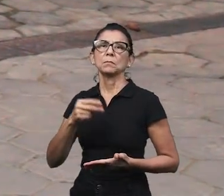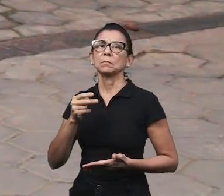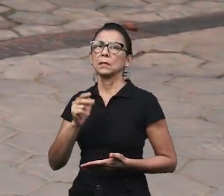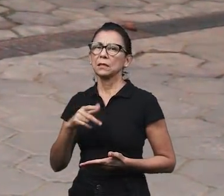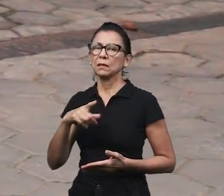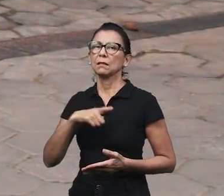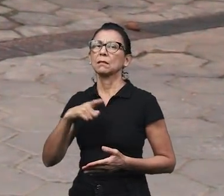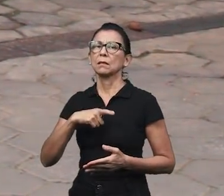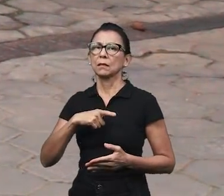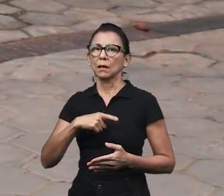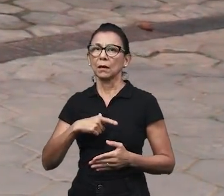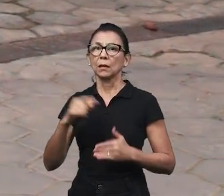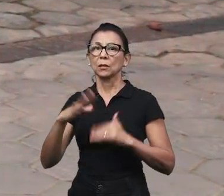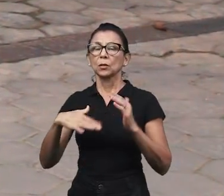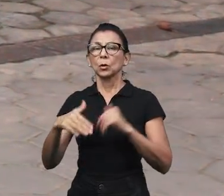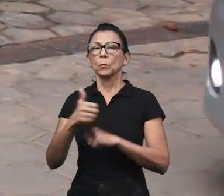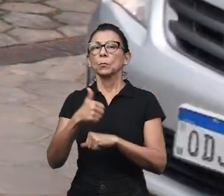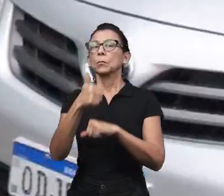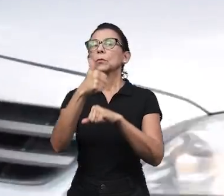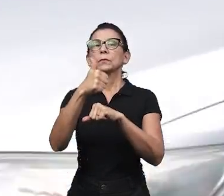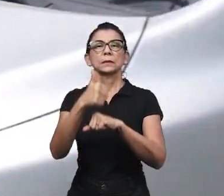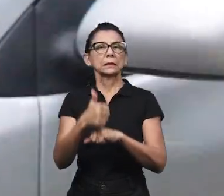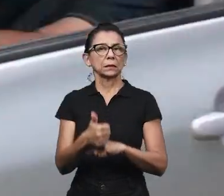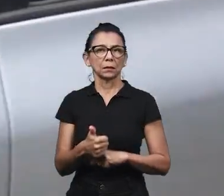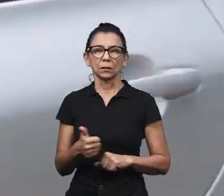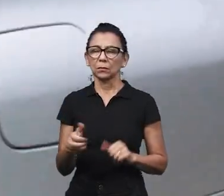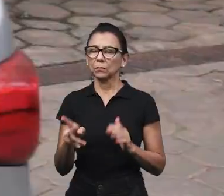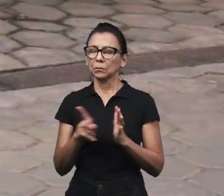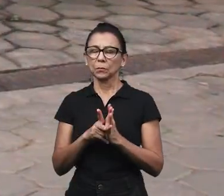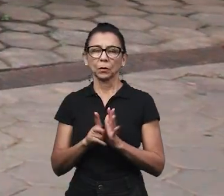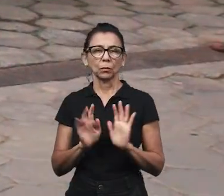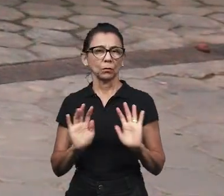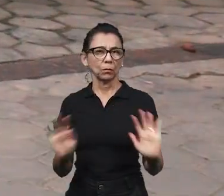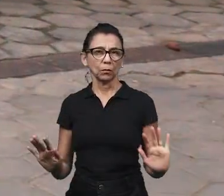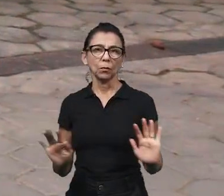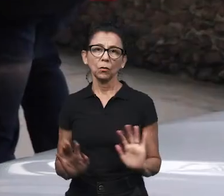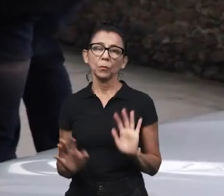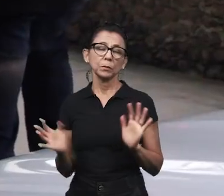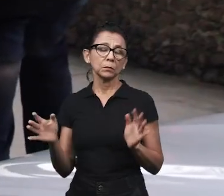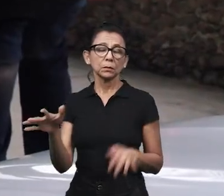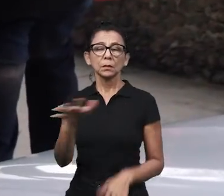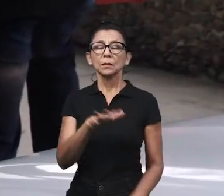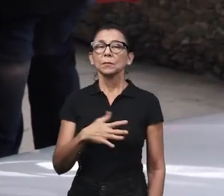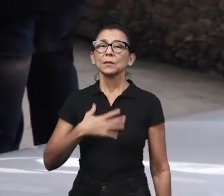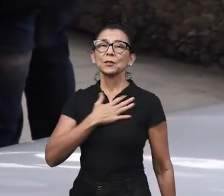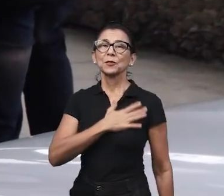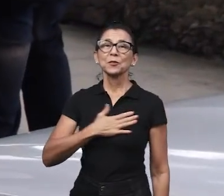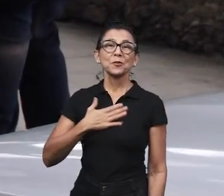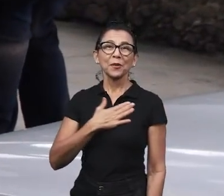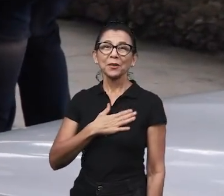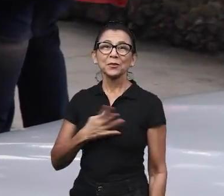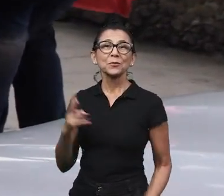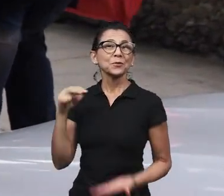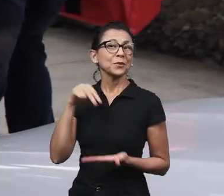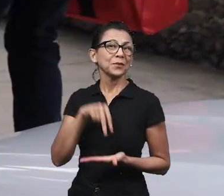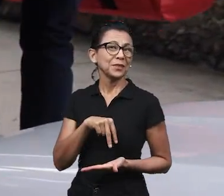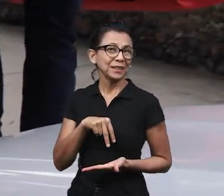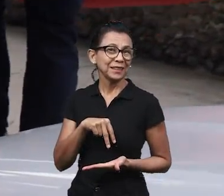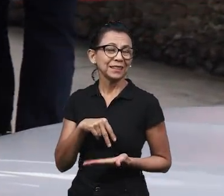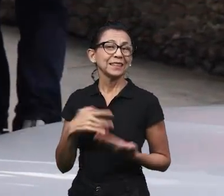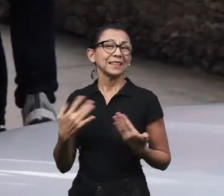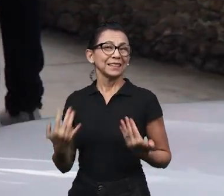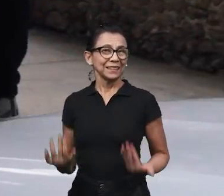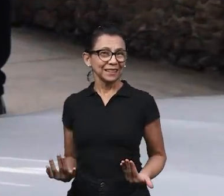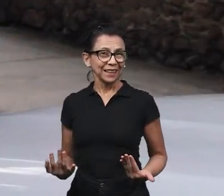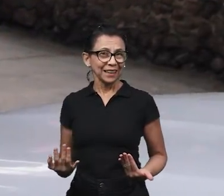alegria, preparando esse ambiente que podemos dizer, estamos aqui nesse ambiente tudo está acontecendo porque um grupo